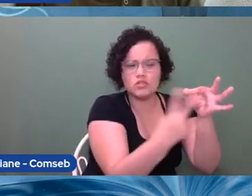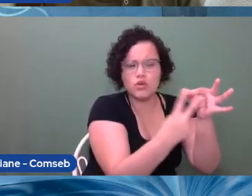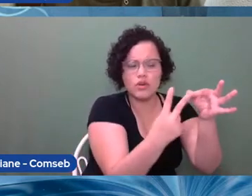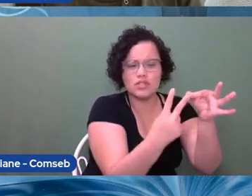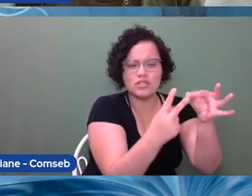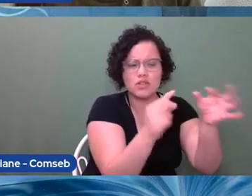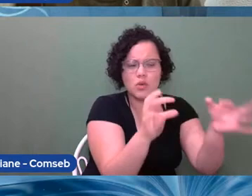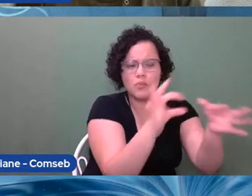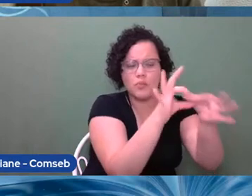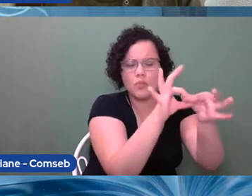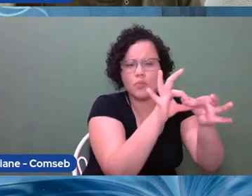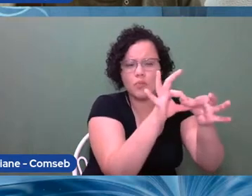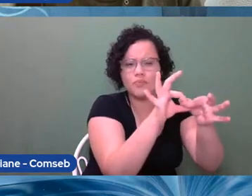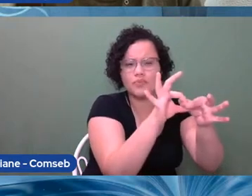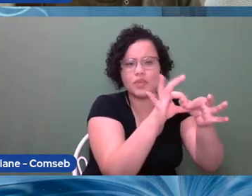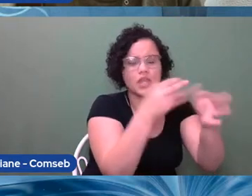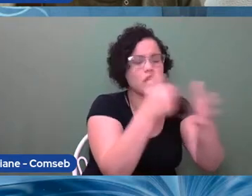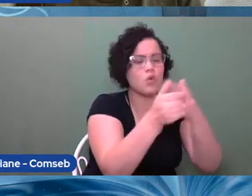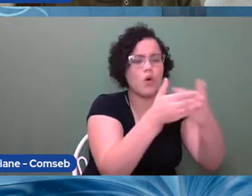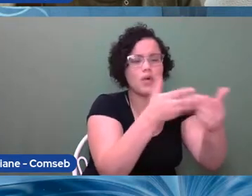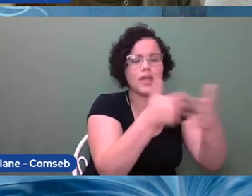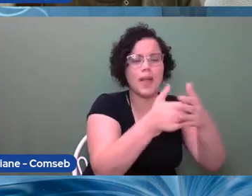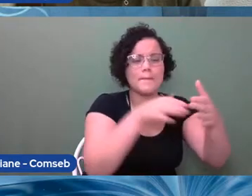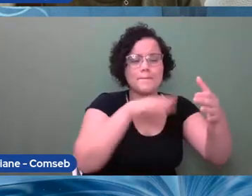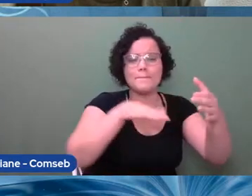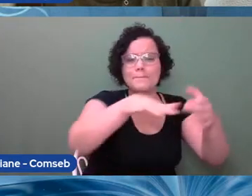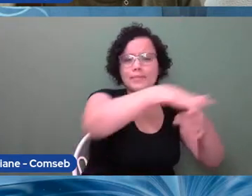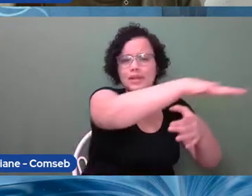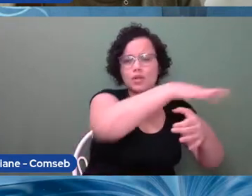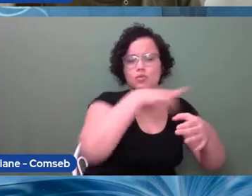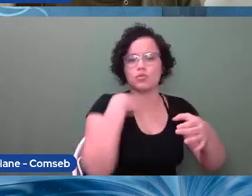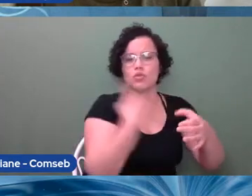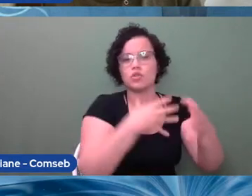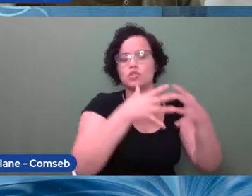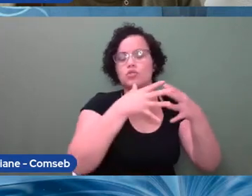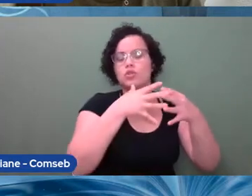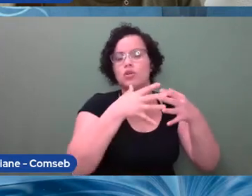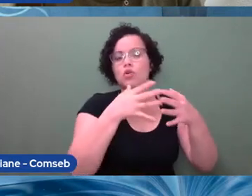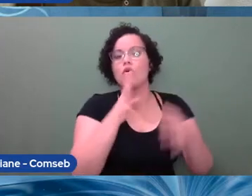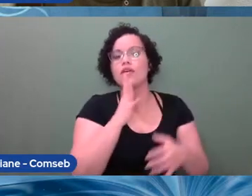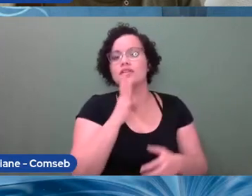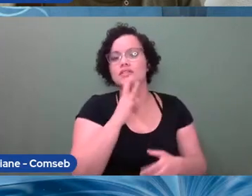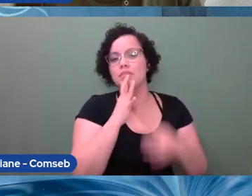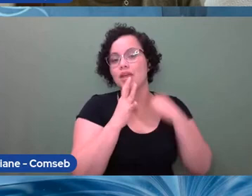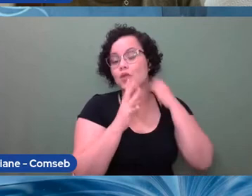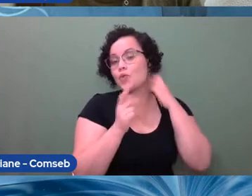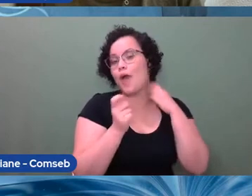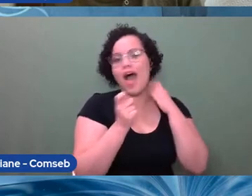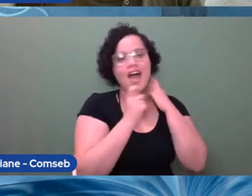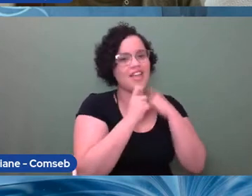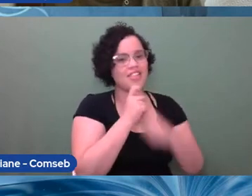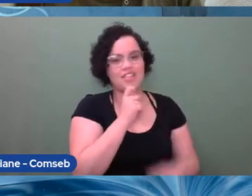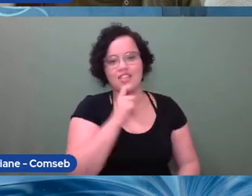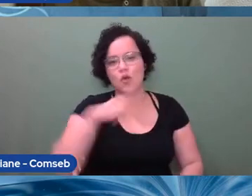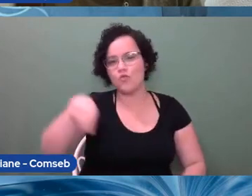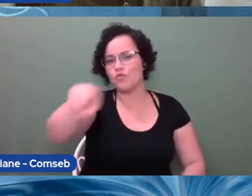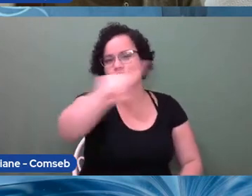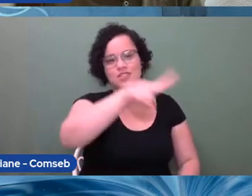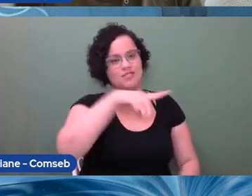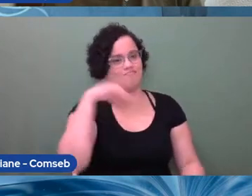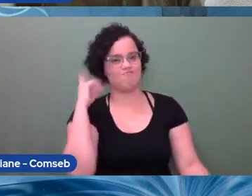todos os planos do nosso relativo conhecimento ainda não o